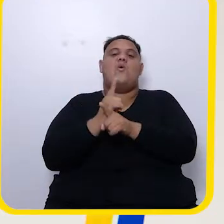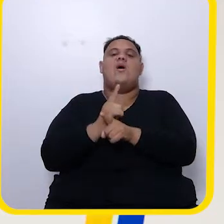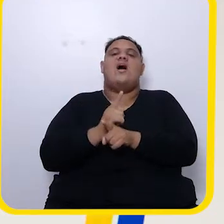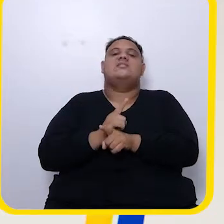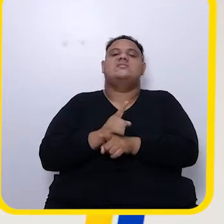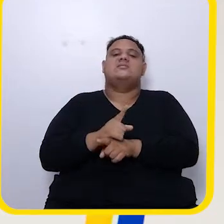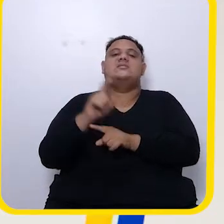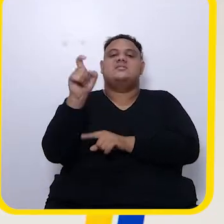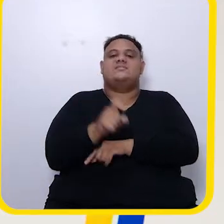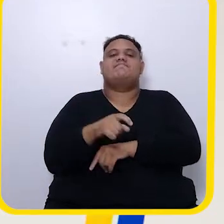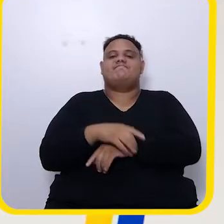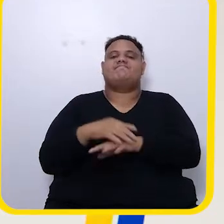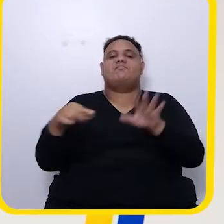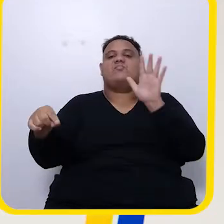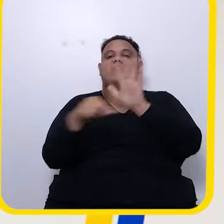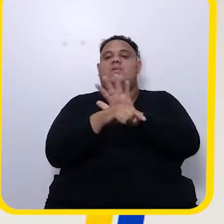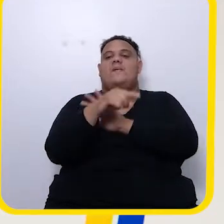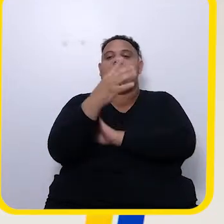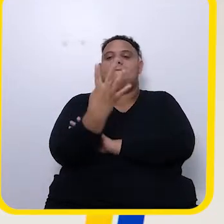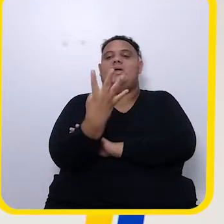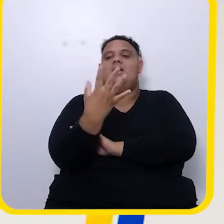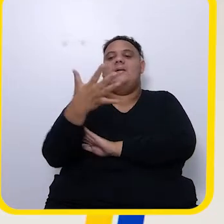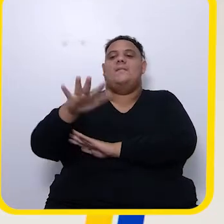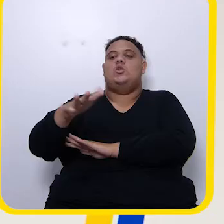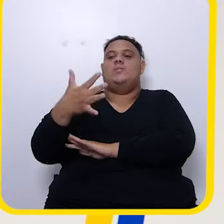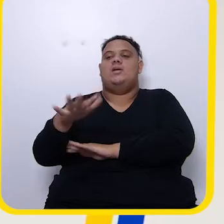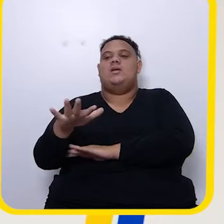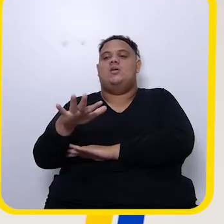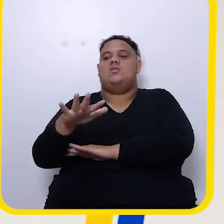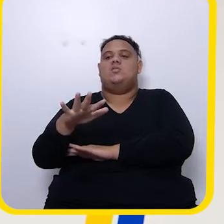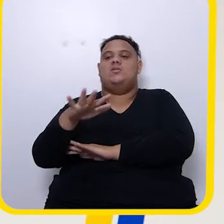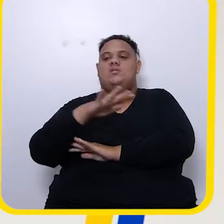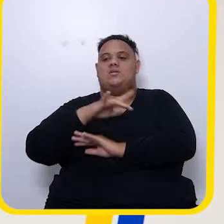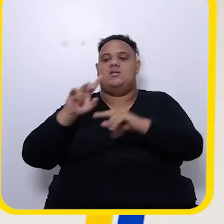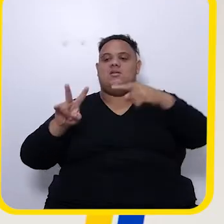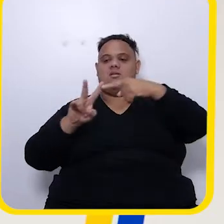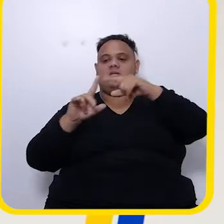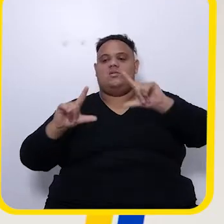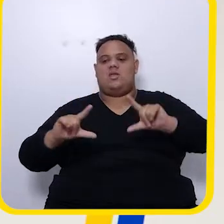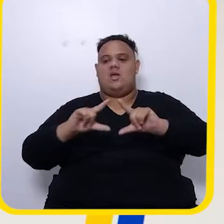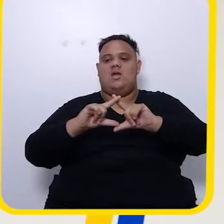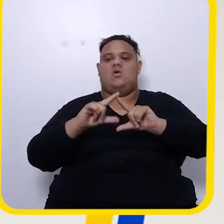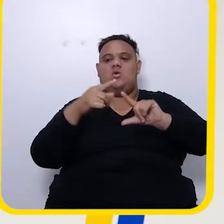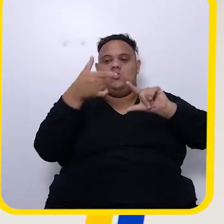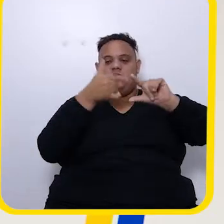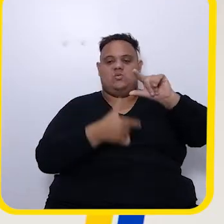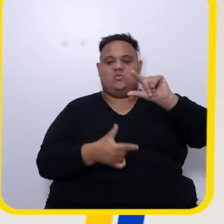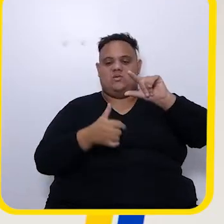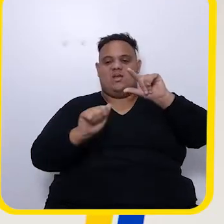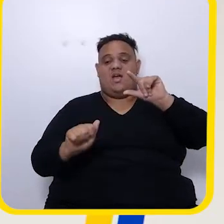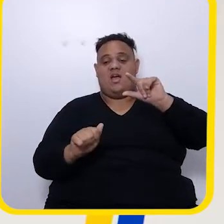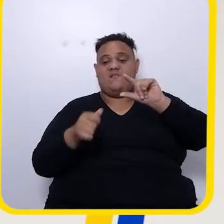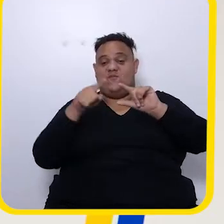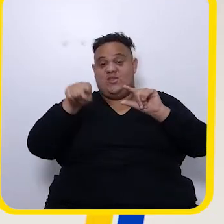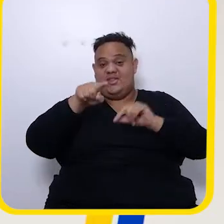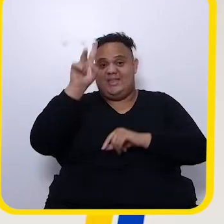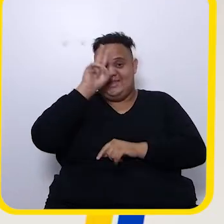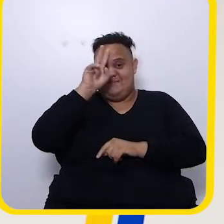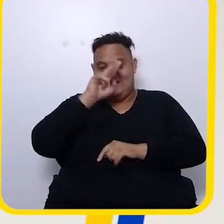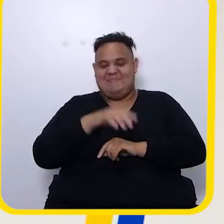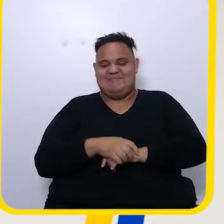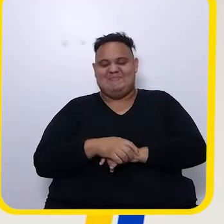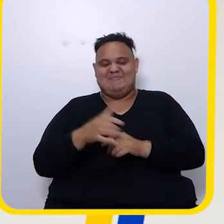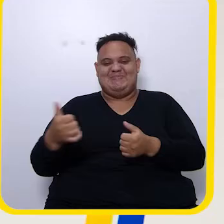x. Qual é? Menos b mais ou menos raiz de delta sobre 2a. Essa fórmula você vai ter que se lembrar. Agora é